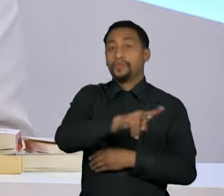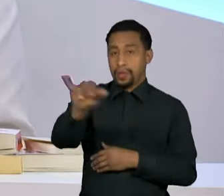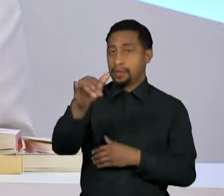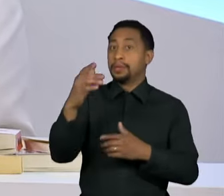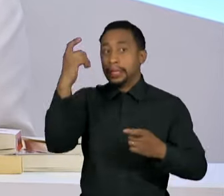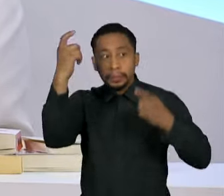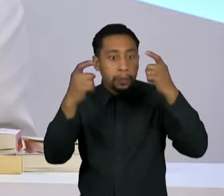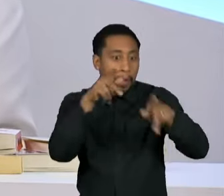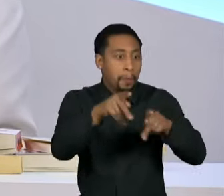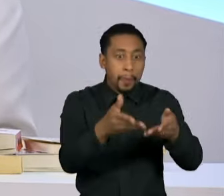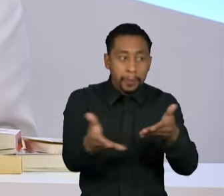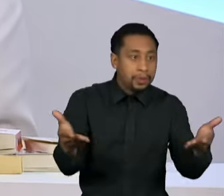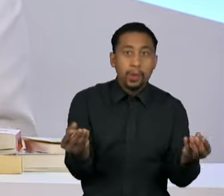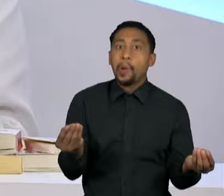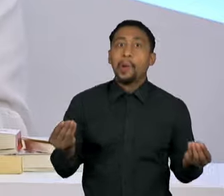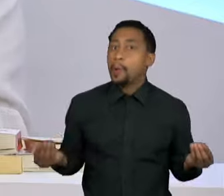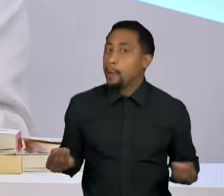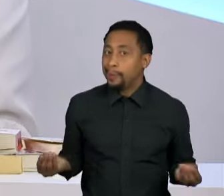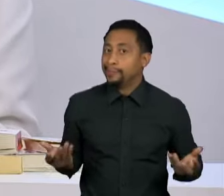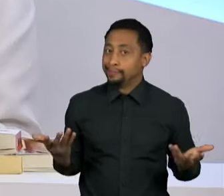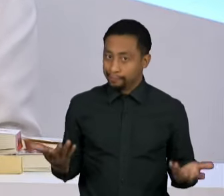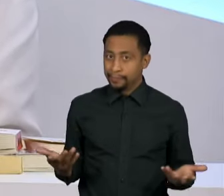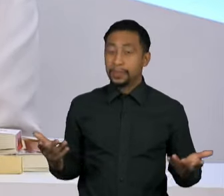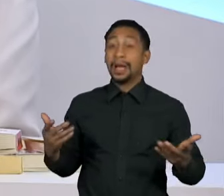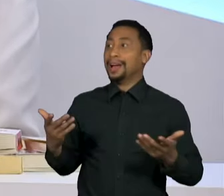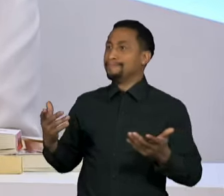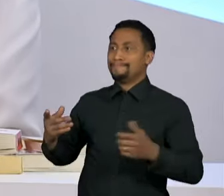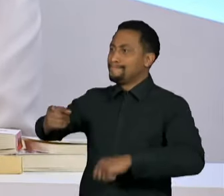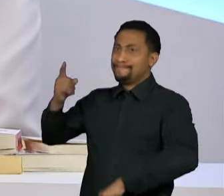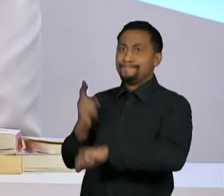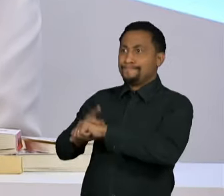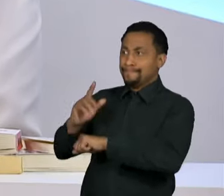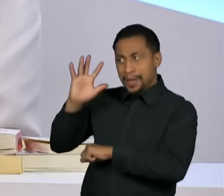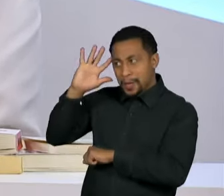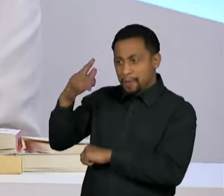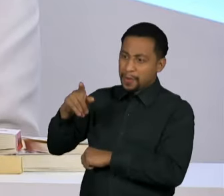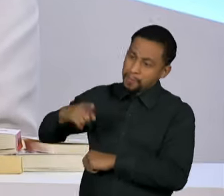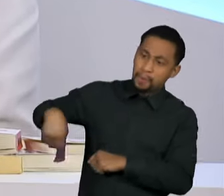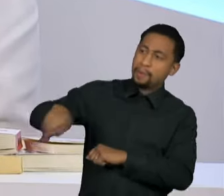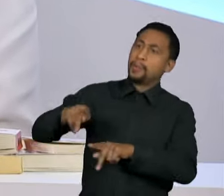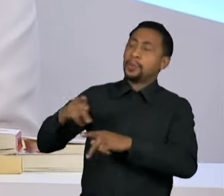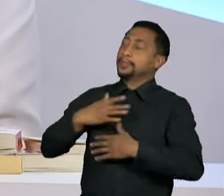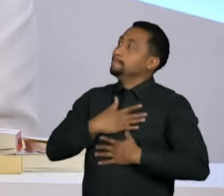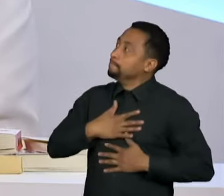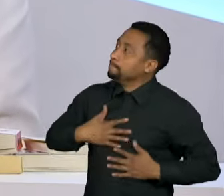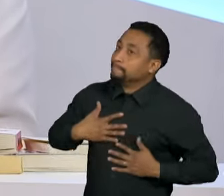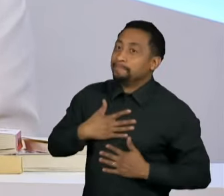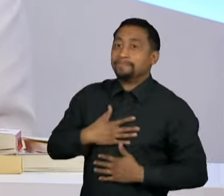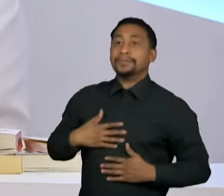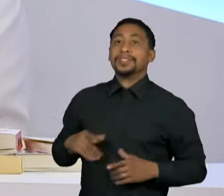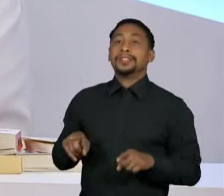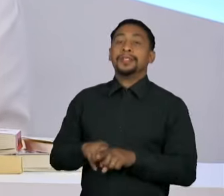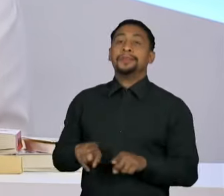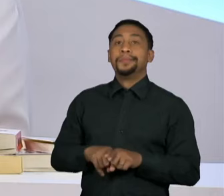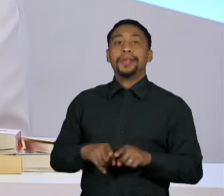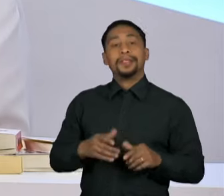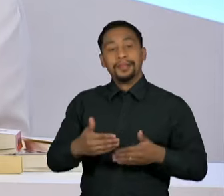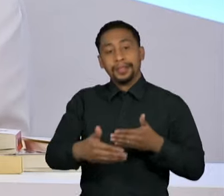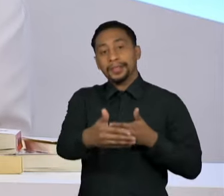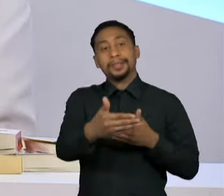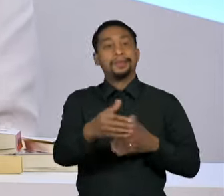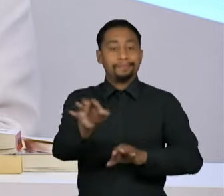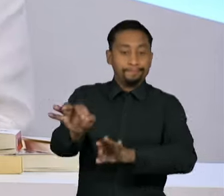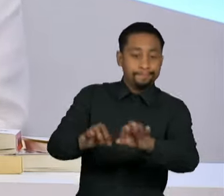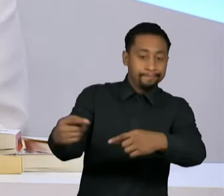Como é que a gente consegue trabalhar com o imediatismo da satisfação e com essa necessidade de, eventualmente, estabelecer